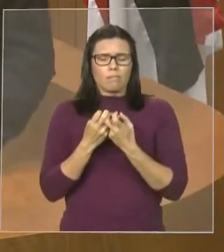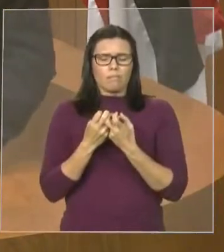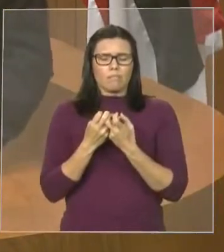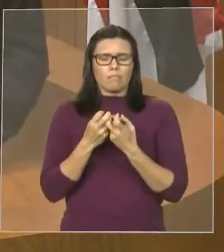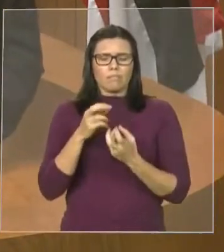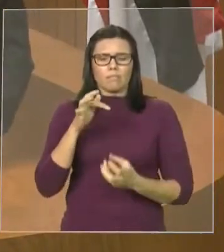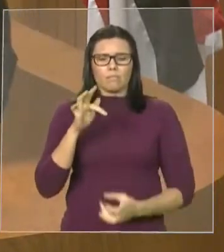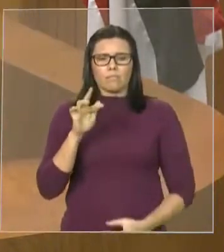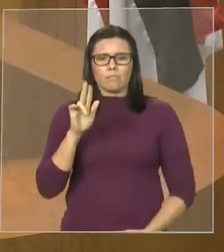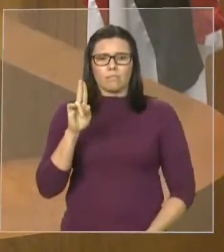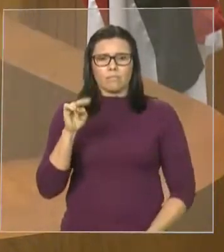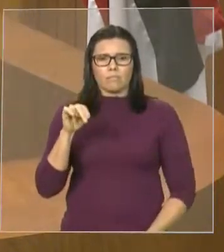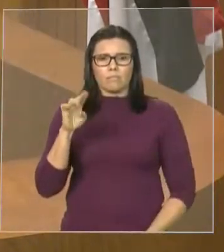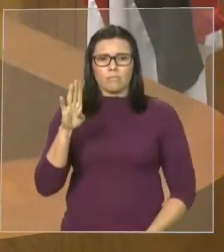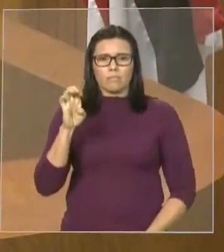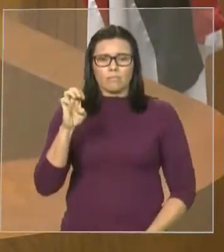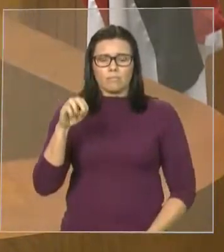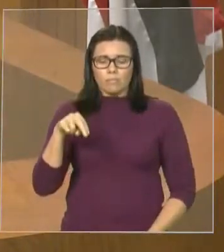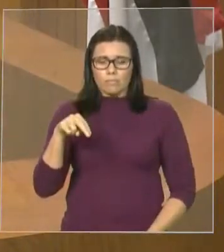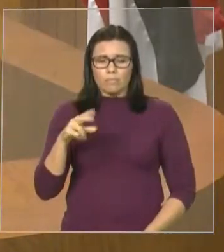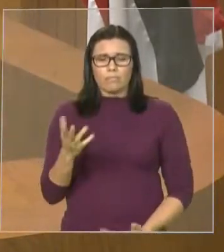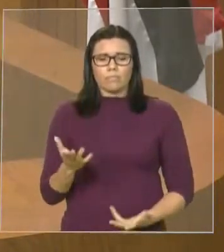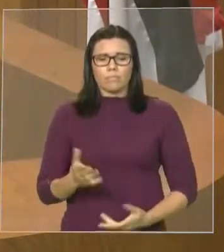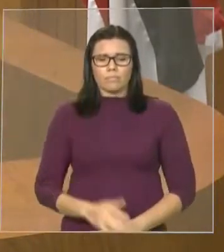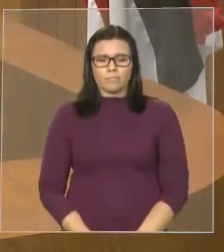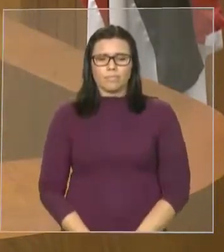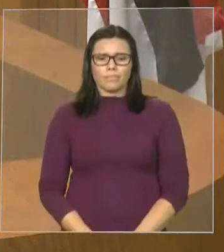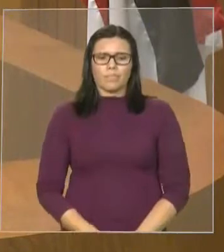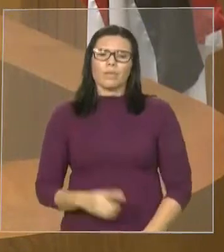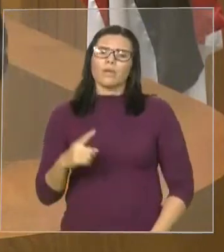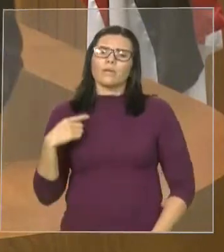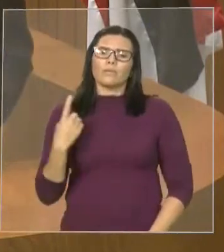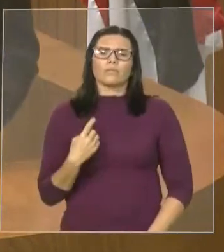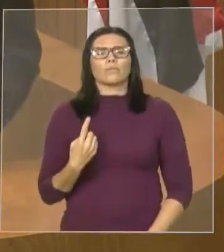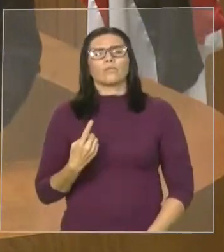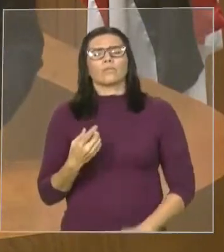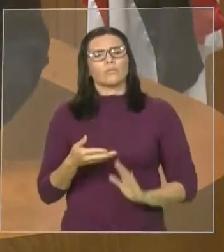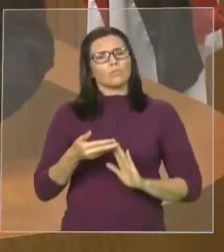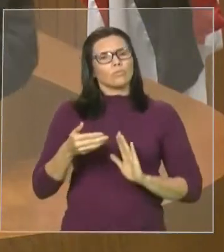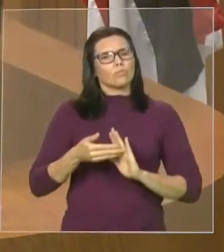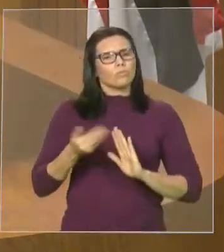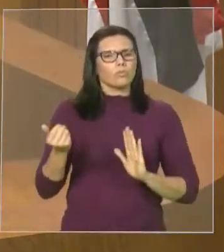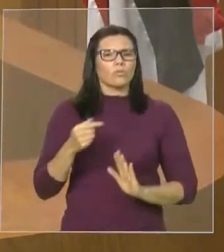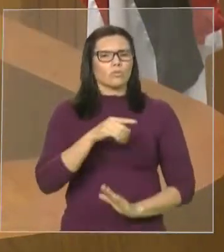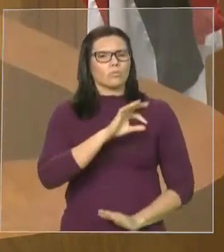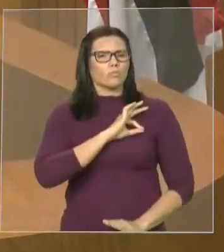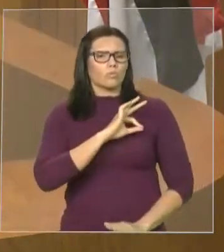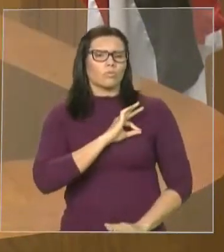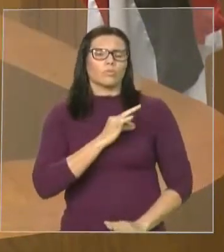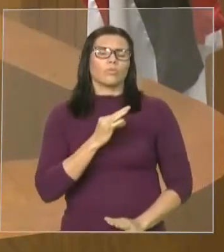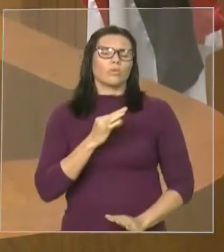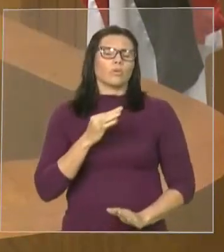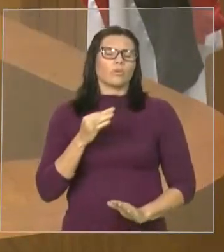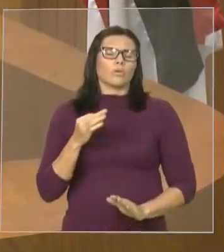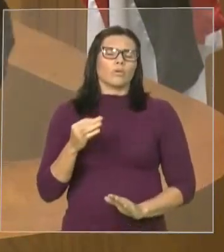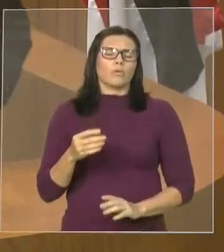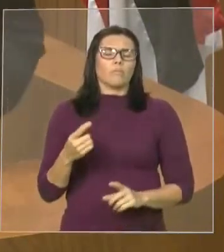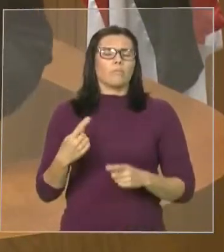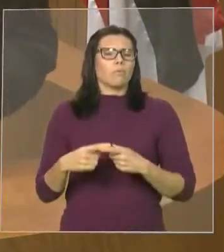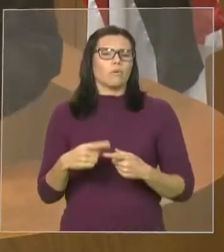militares porque criaram algum problema no Consup. Nós estamos tirando os servidores da Assembleia